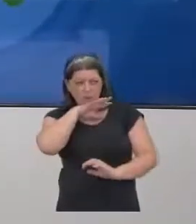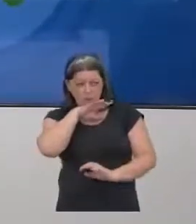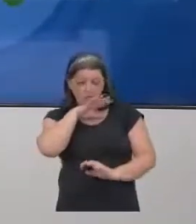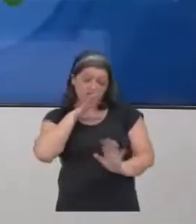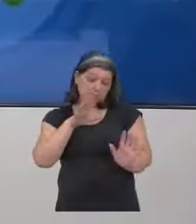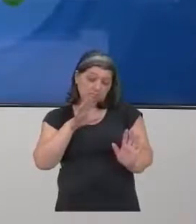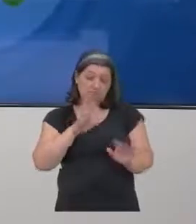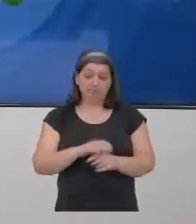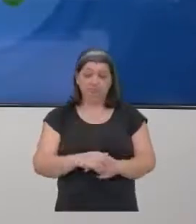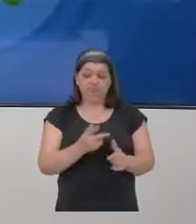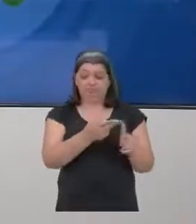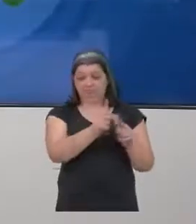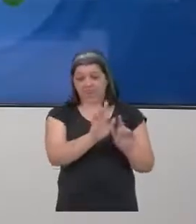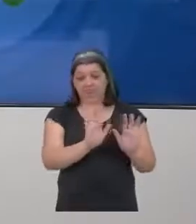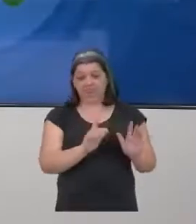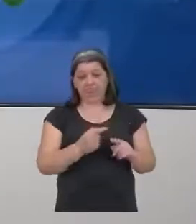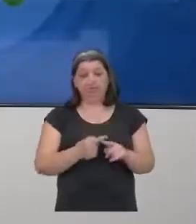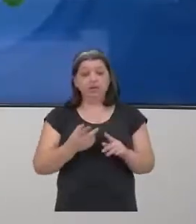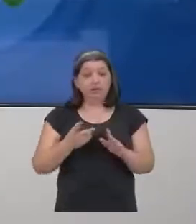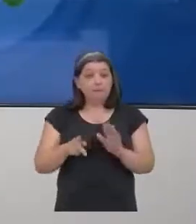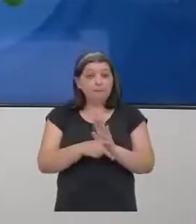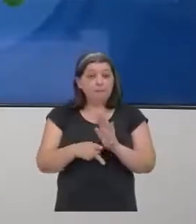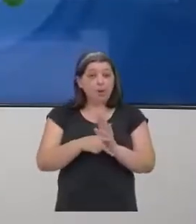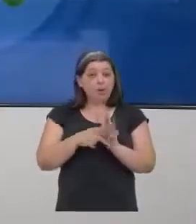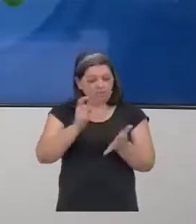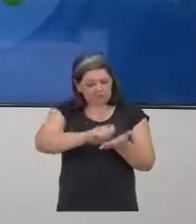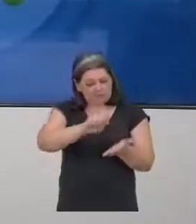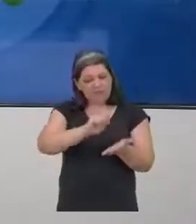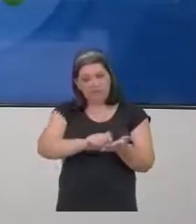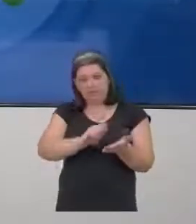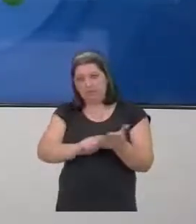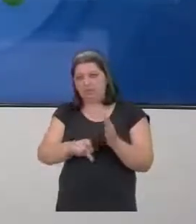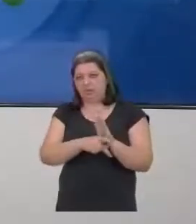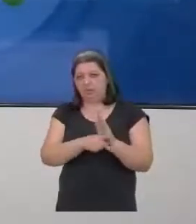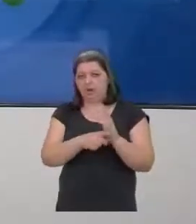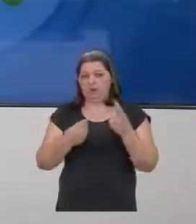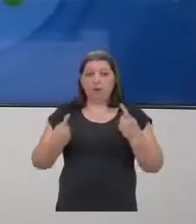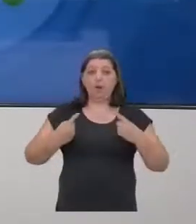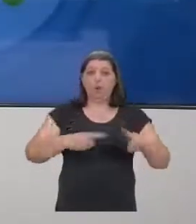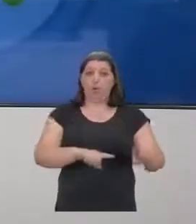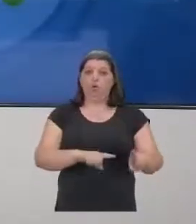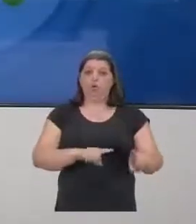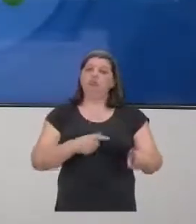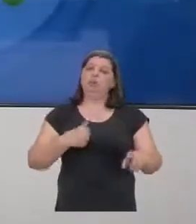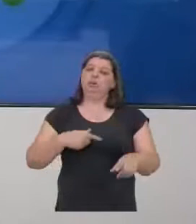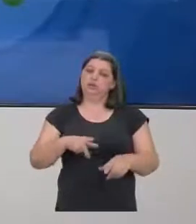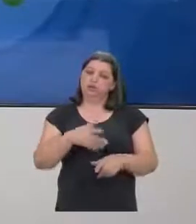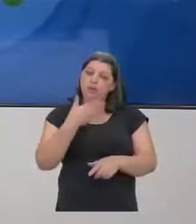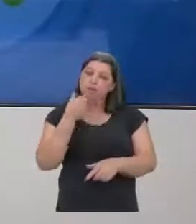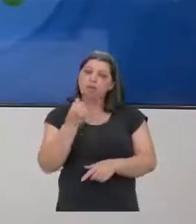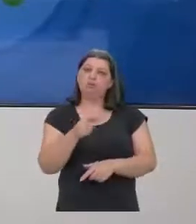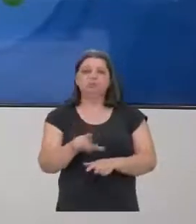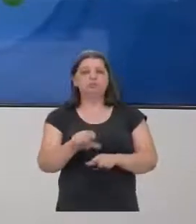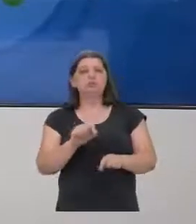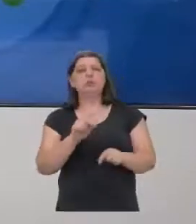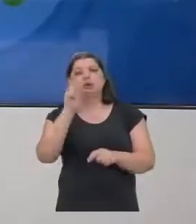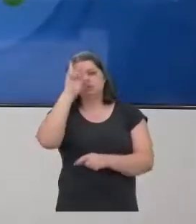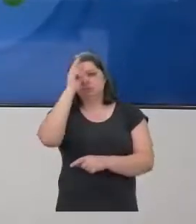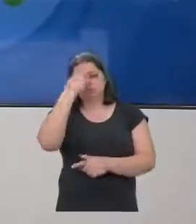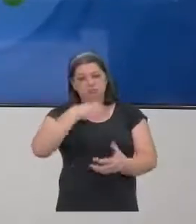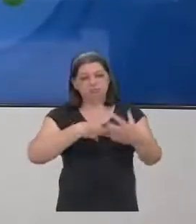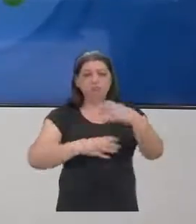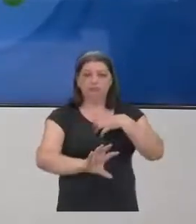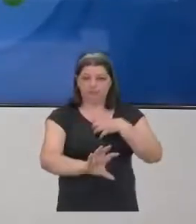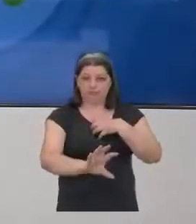você escreve aquilo, vira um documento, uma prova contra você. Eu prefiro que você não pense dessa maneira. Eu prefiro que você aprenda, estude, ganhe empatia,